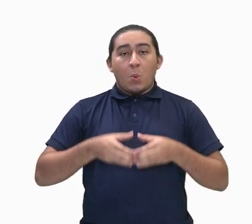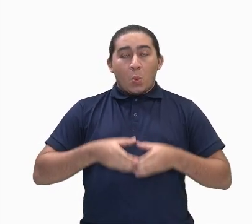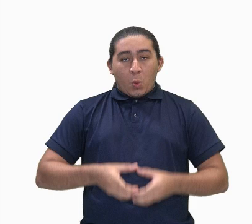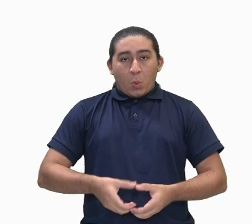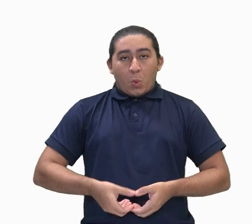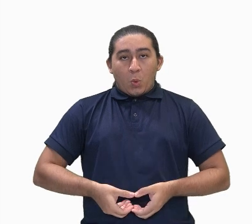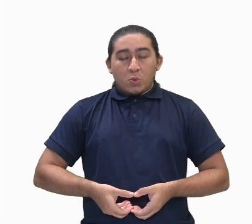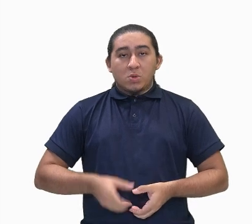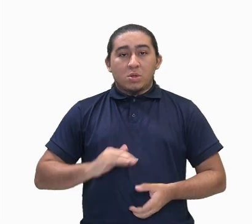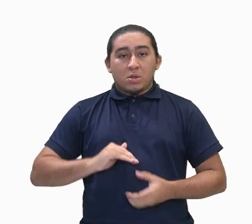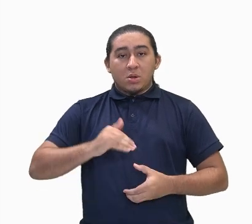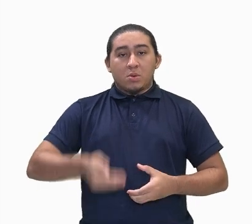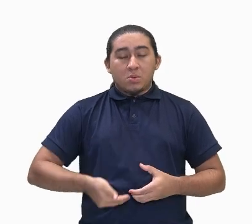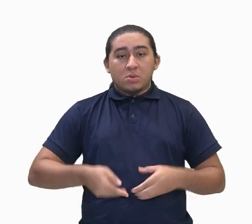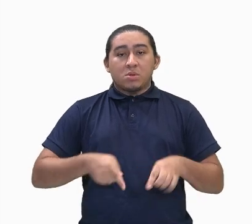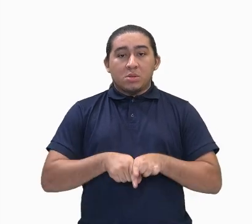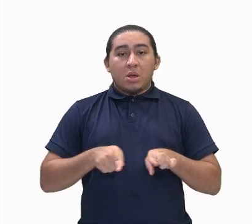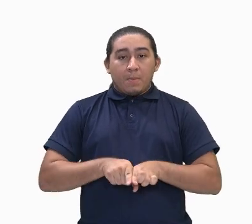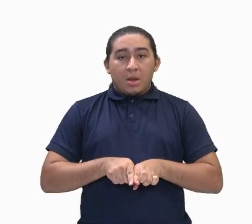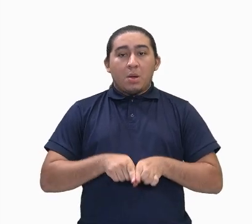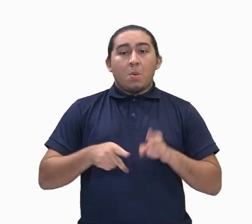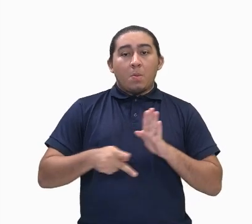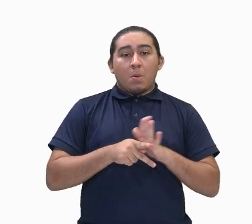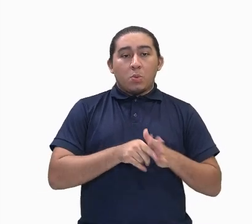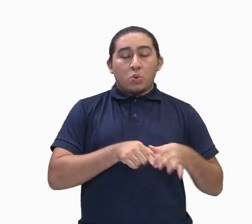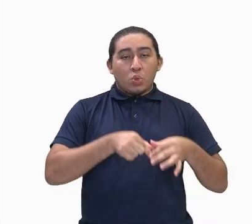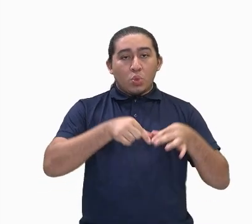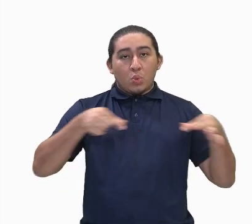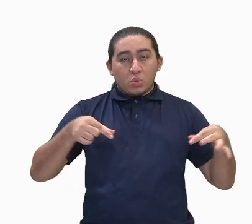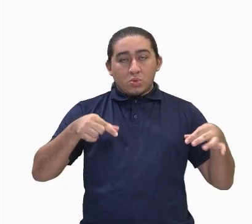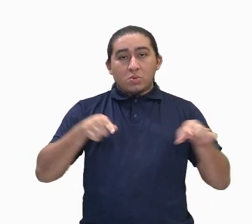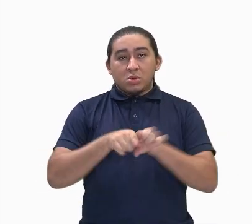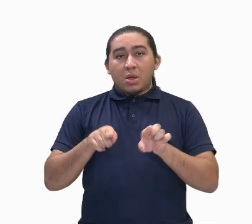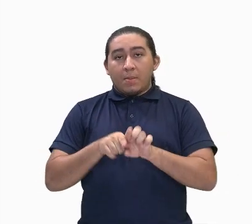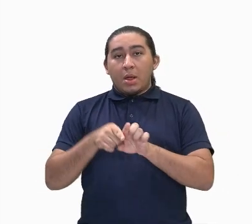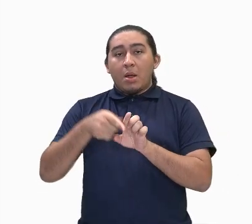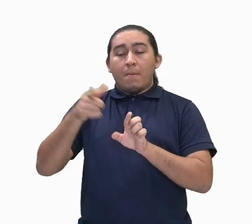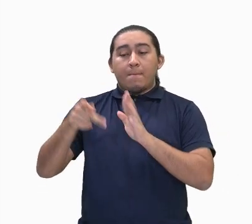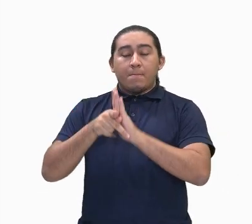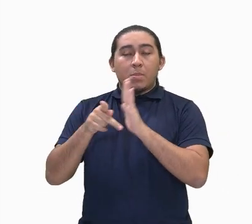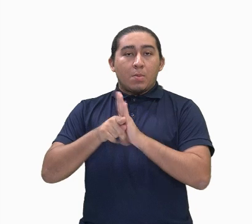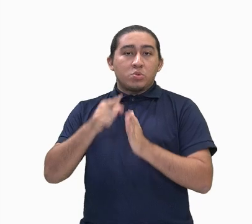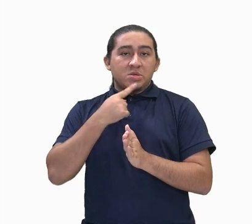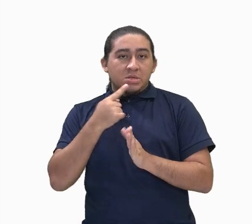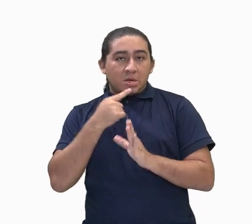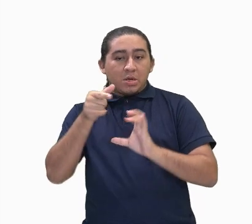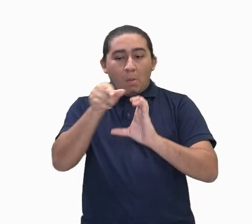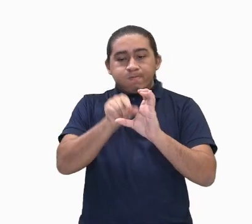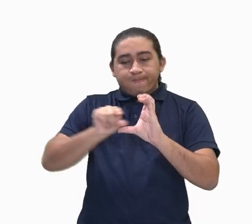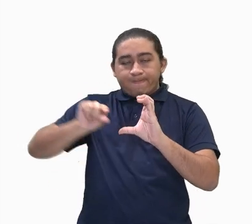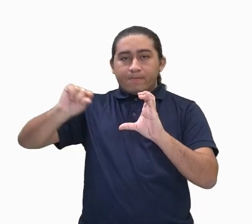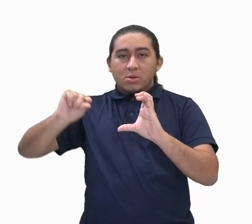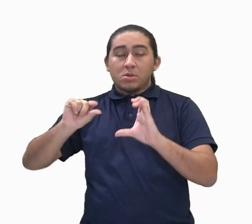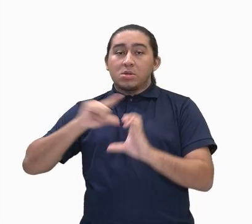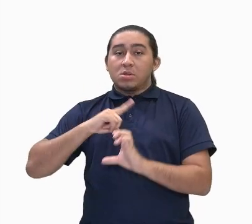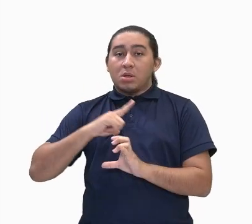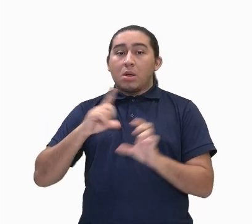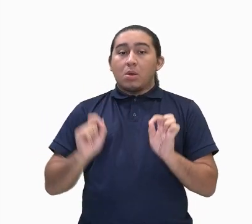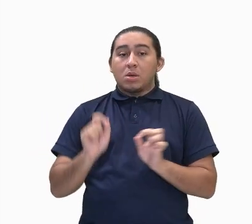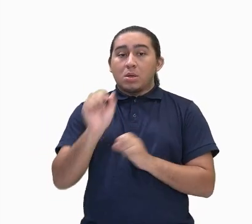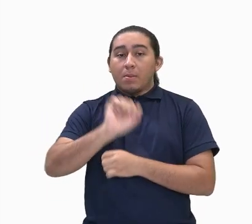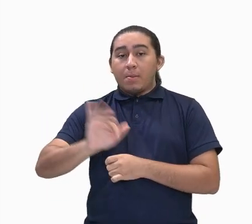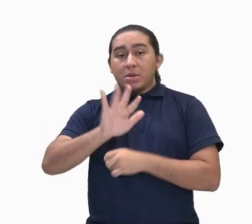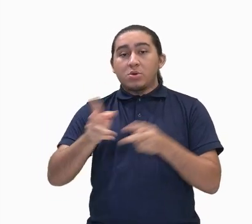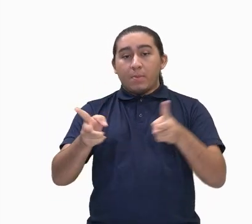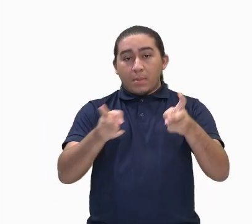útero, os ductos de glândulas e paredes dos vasos sanguíneos, certo? Então, na imagem você observa a organização